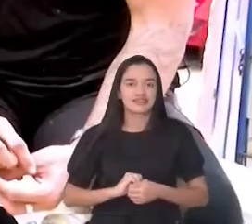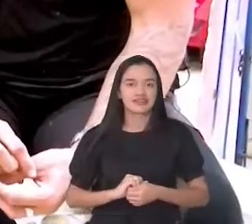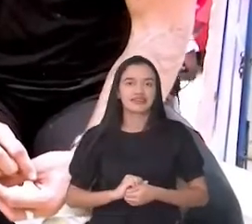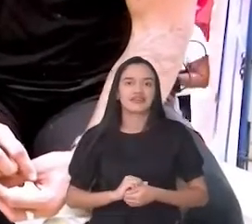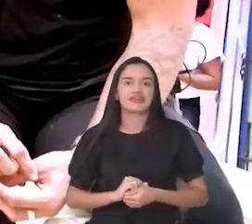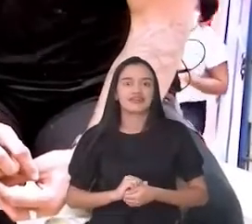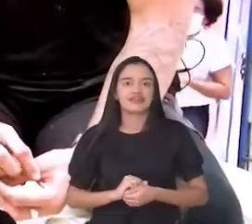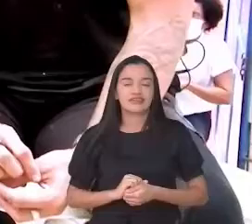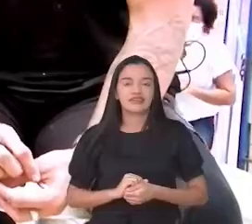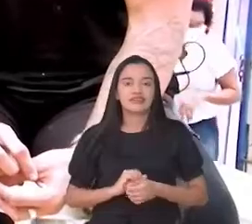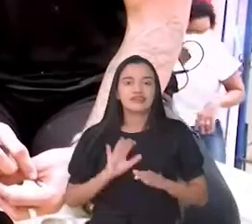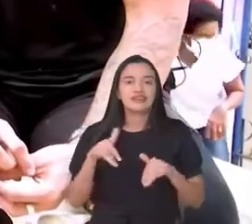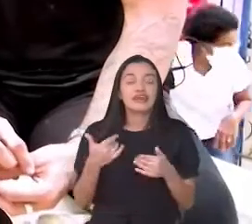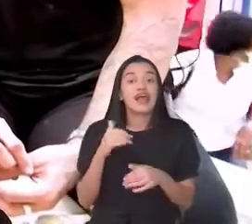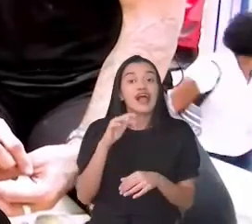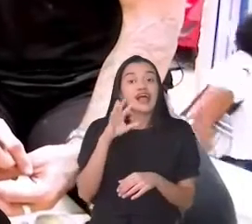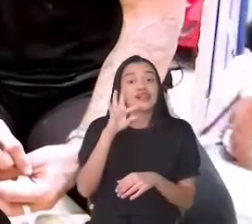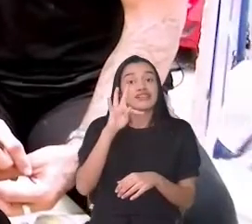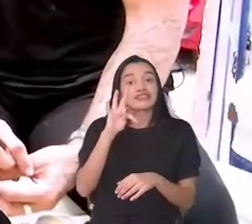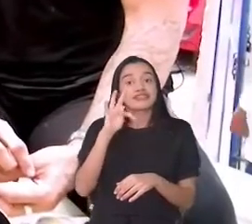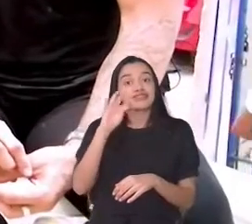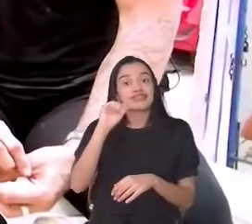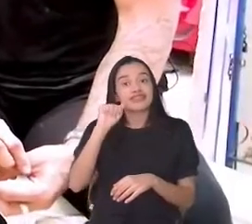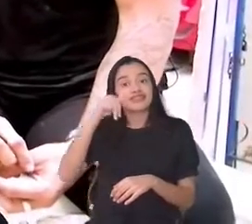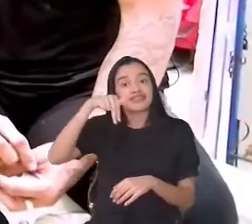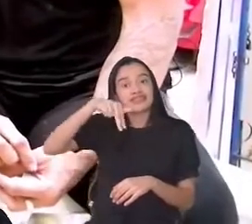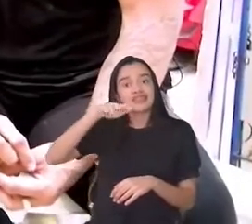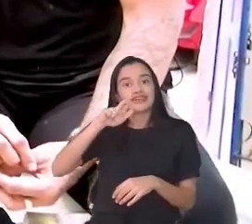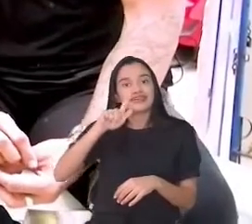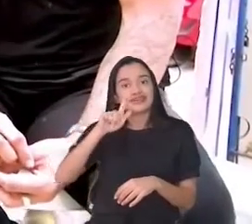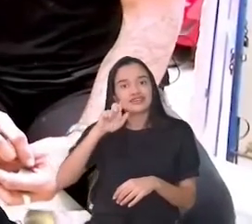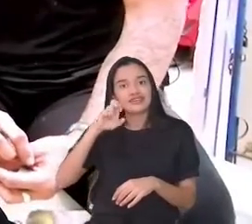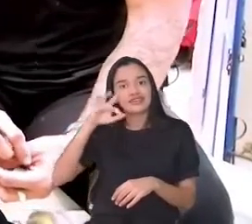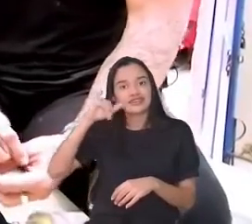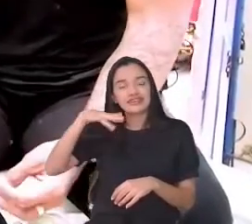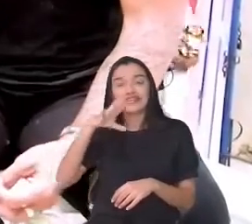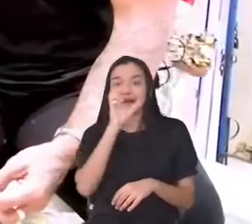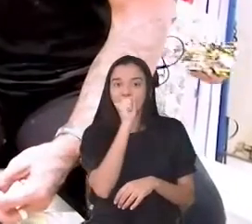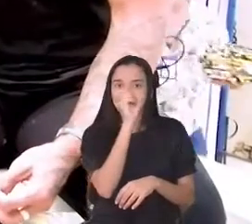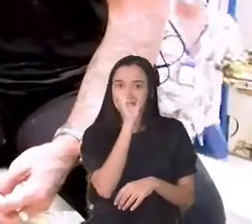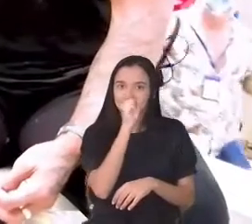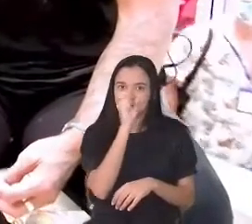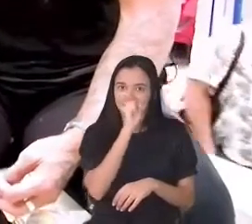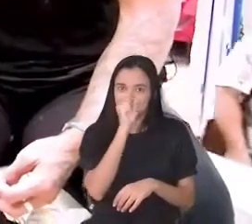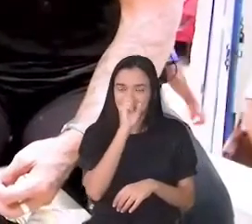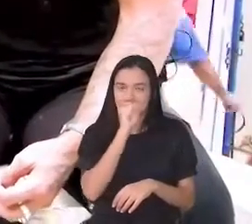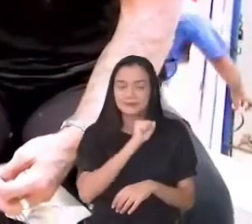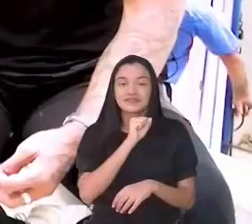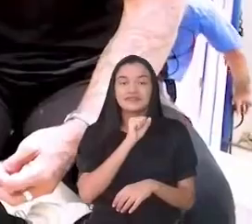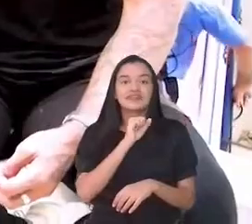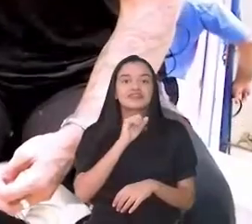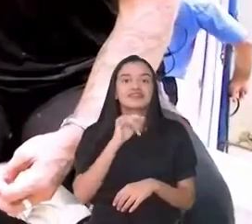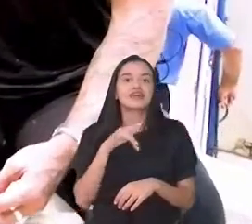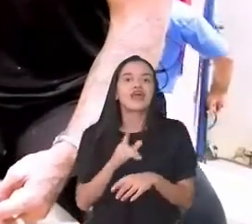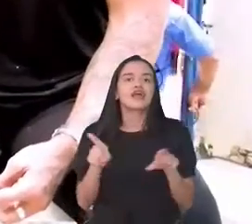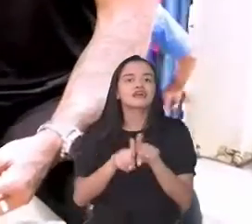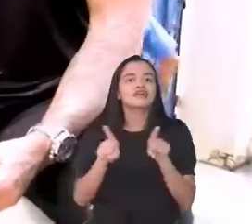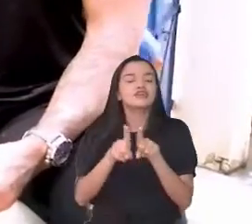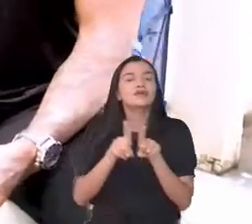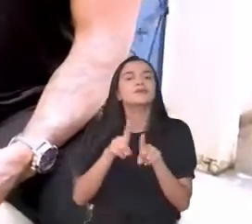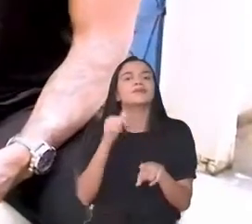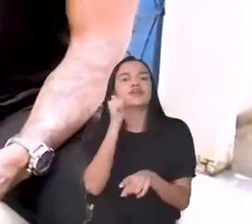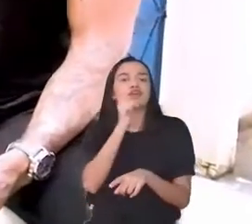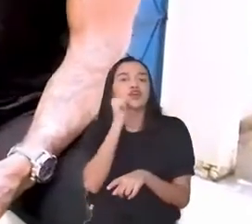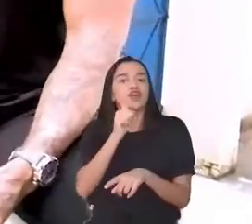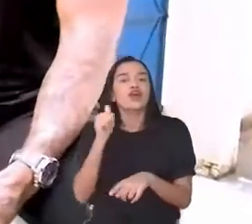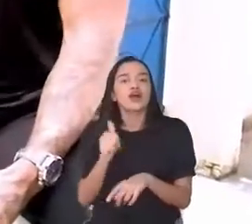ontem, Tangerina, Ah, do sim. Thiago York. Tipo, E até e legal Duda trazer Beat. uma coisa com a Duda Beat, com a nossa Duda Beat,